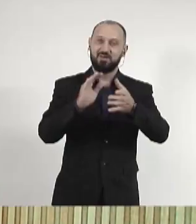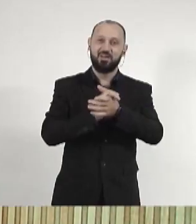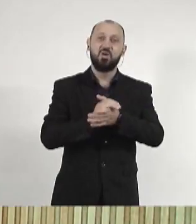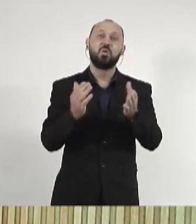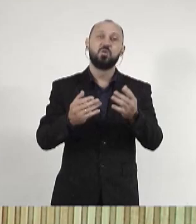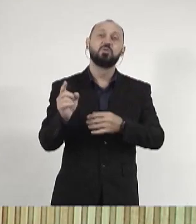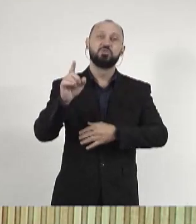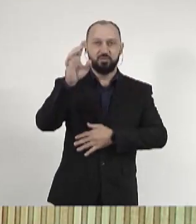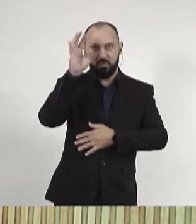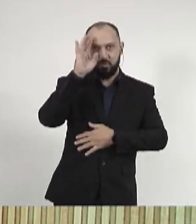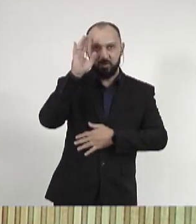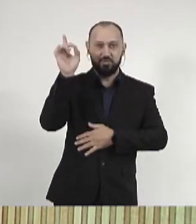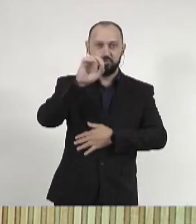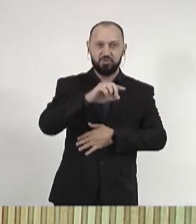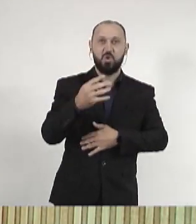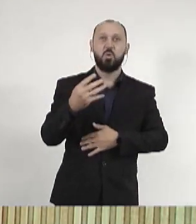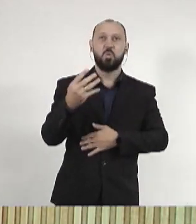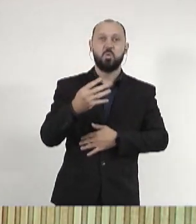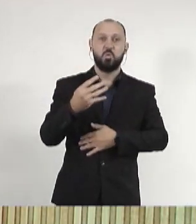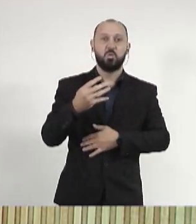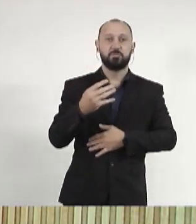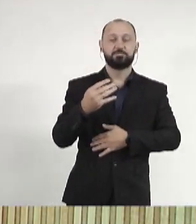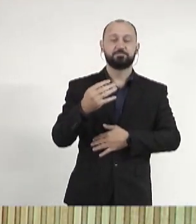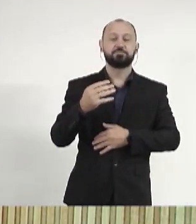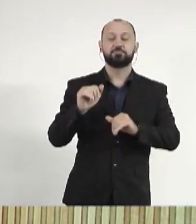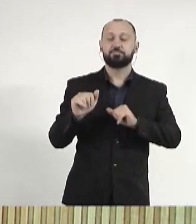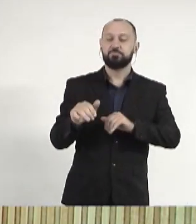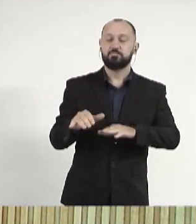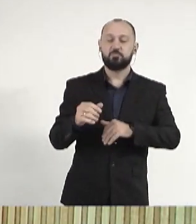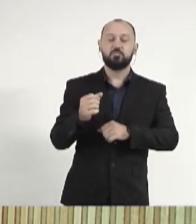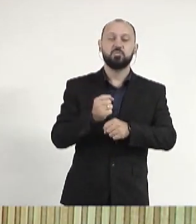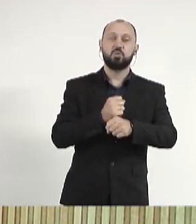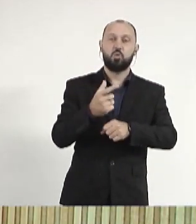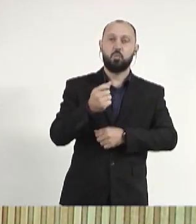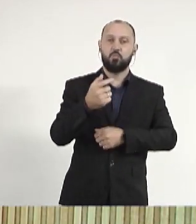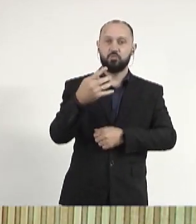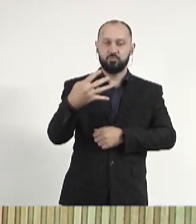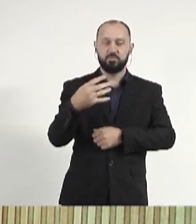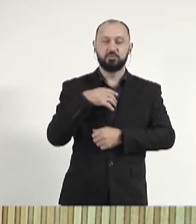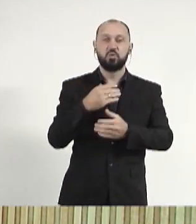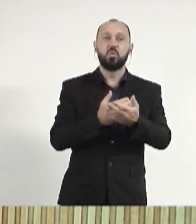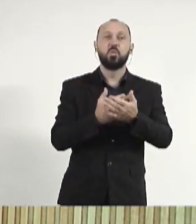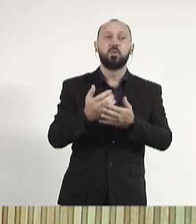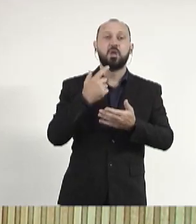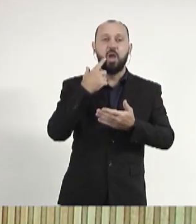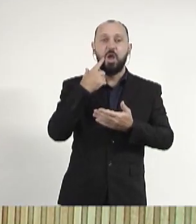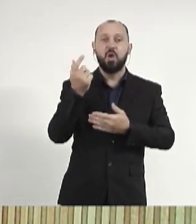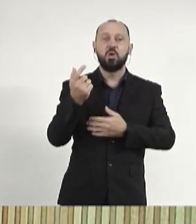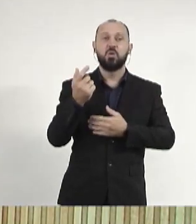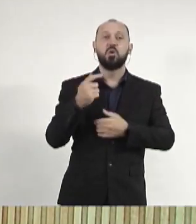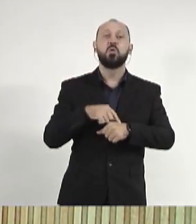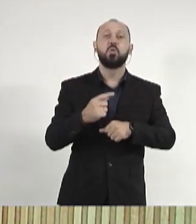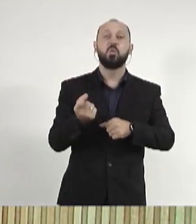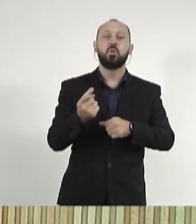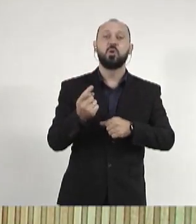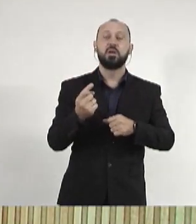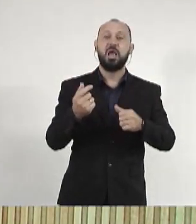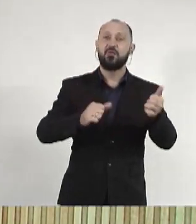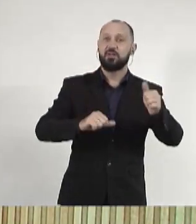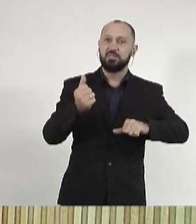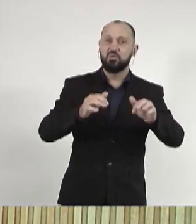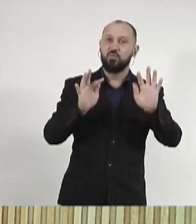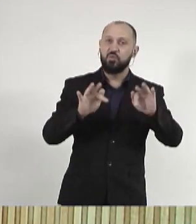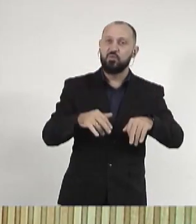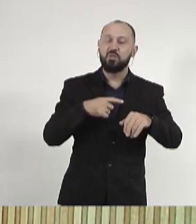Olá, hoje, quarta-feira, dia 4 de setembro de 2024, e a gente dá início então ao Redação Final com os principais